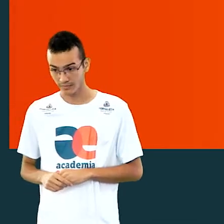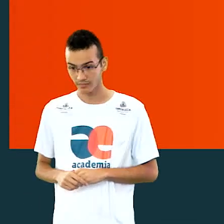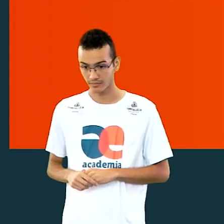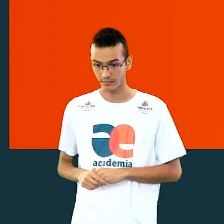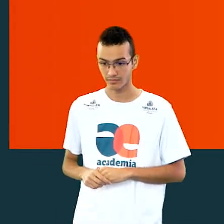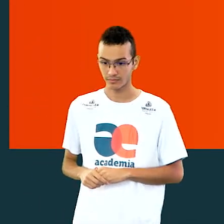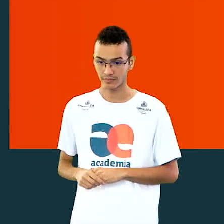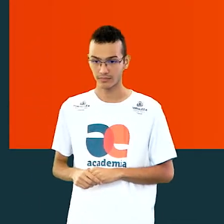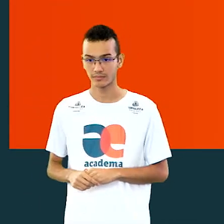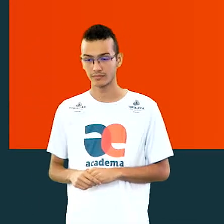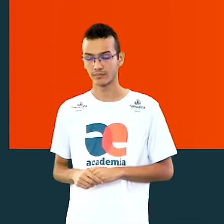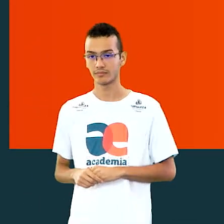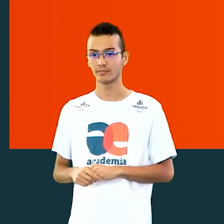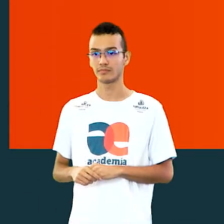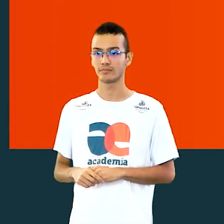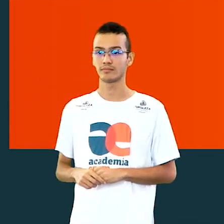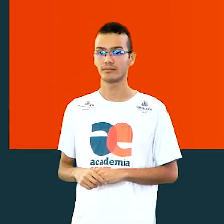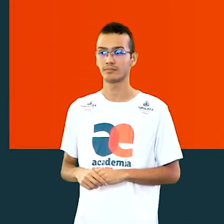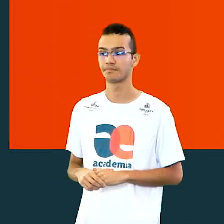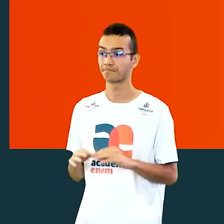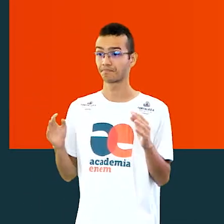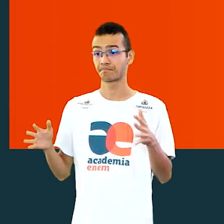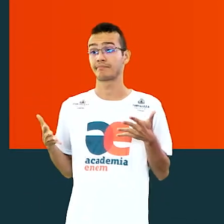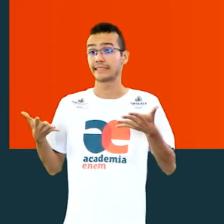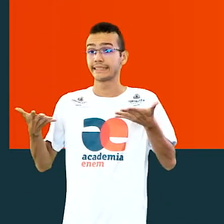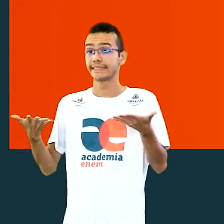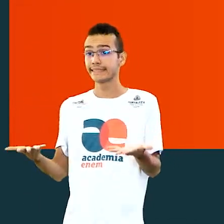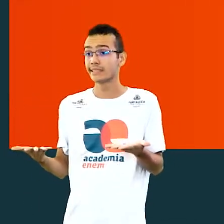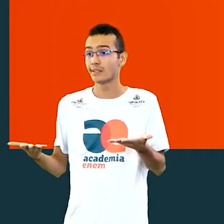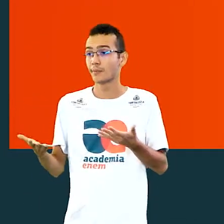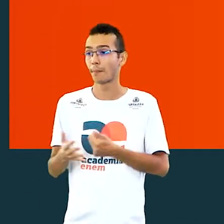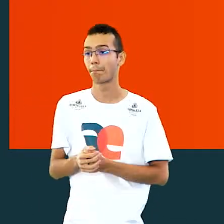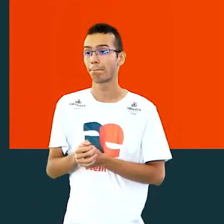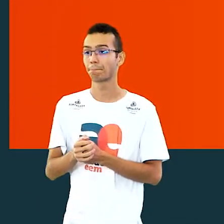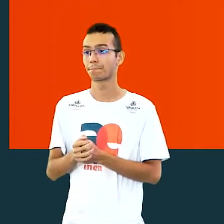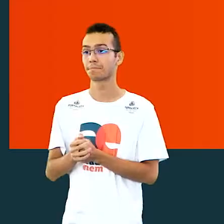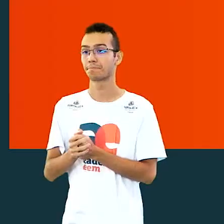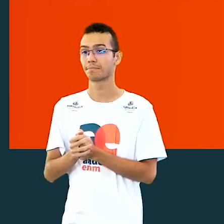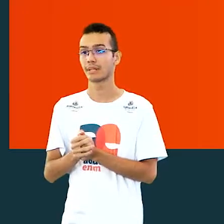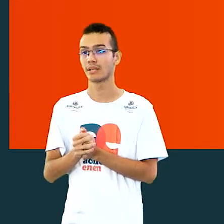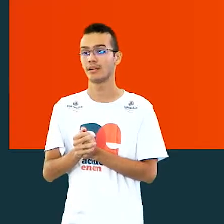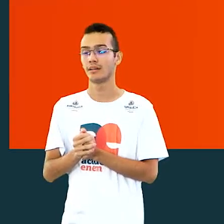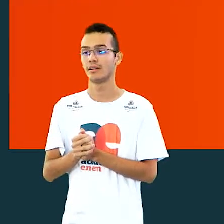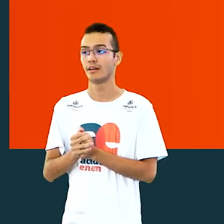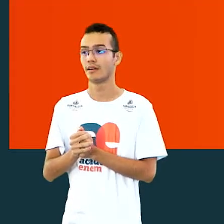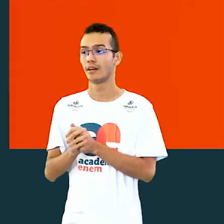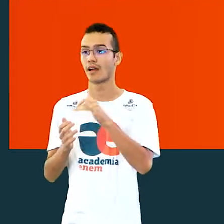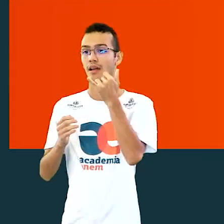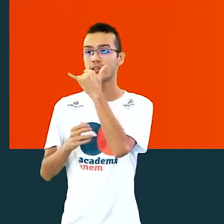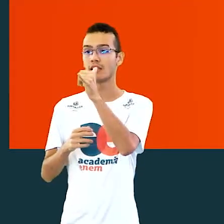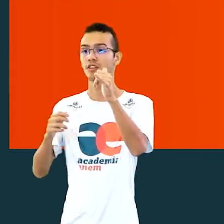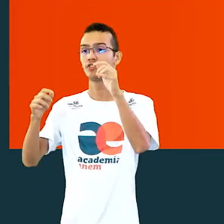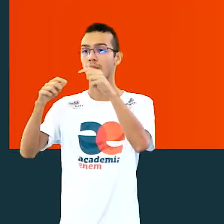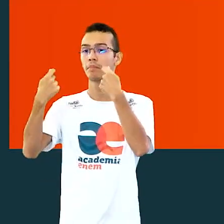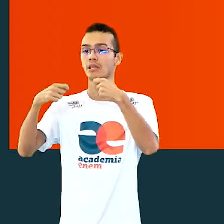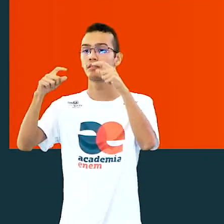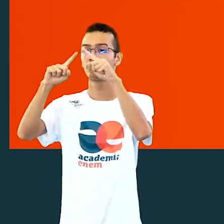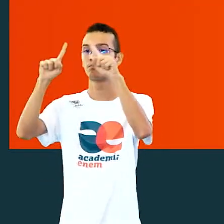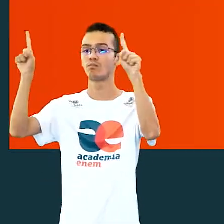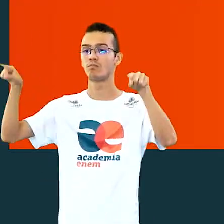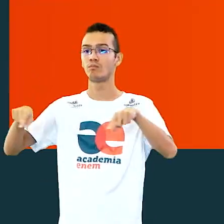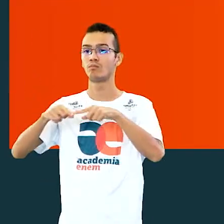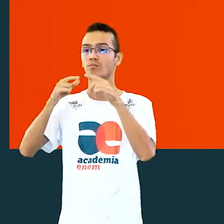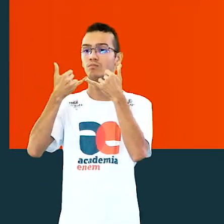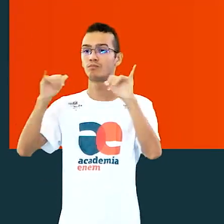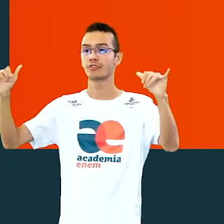uma brincadeira. Ok? Então, só temos corrente se tivermos um circuito fechado e uma diferença de potencial. Diga, meu